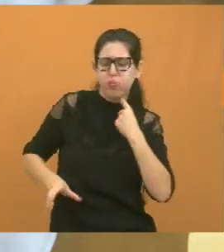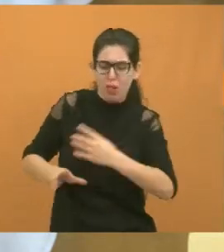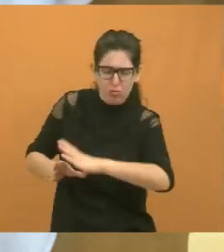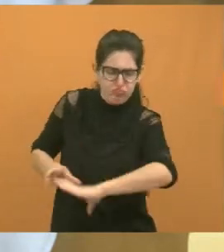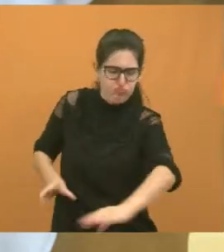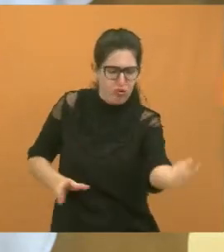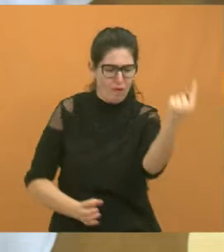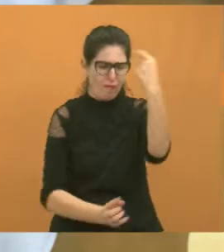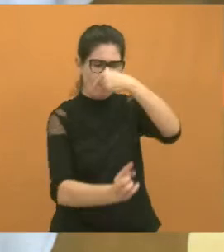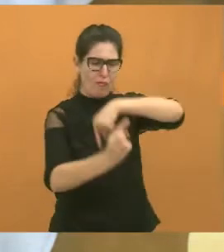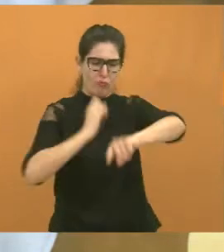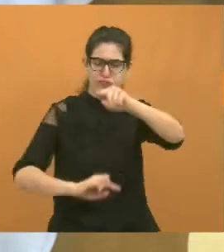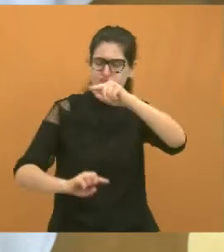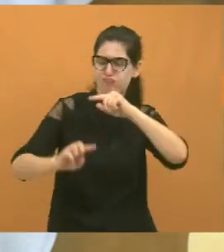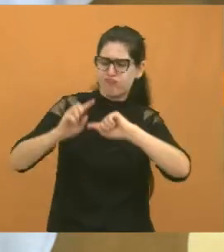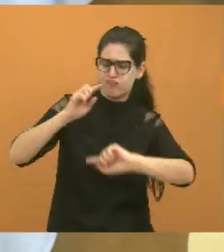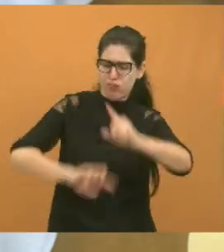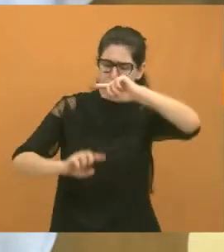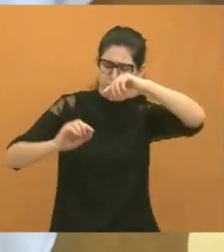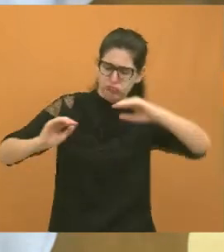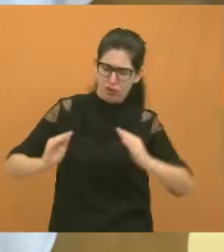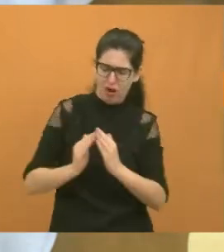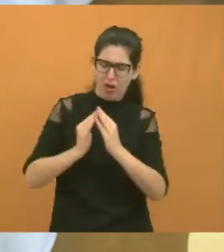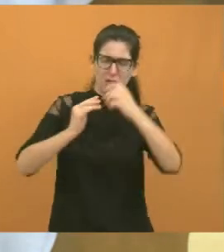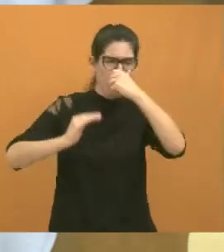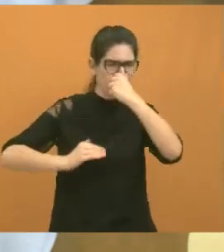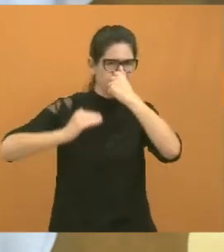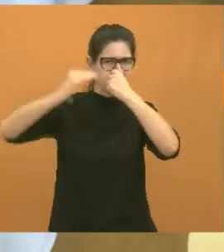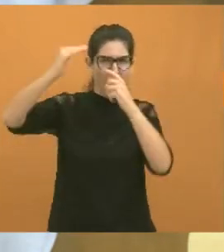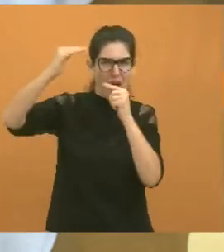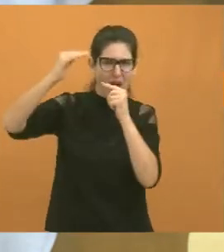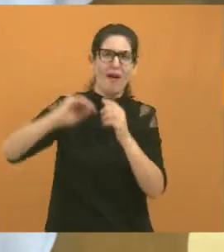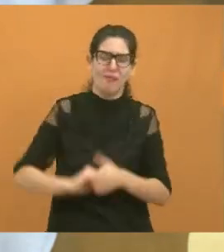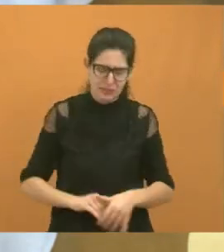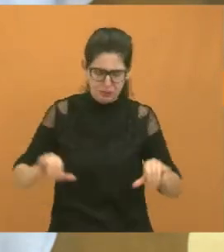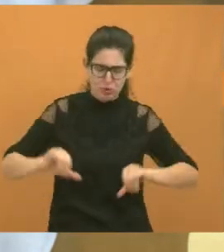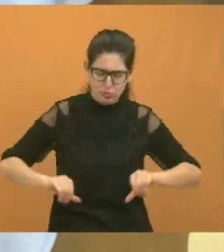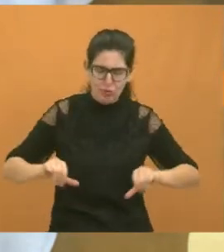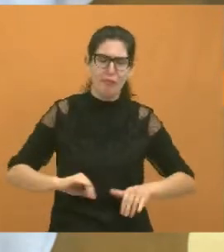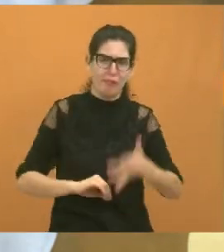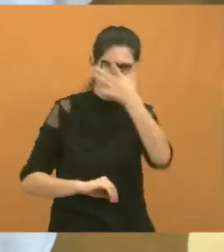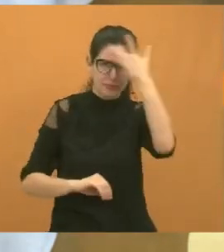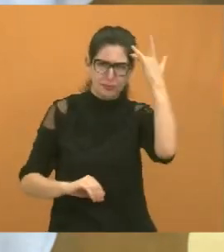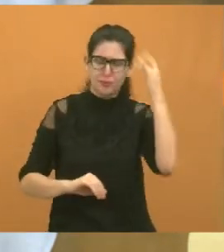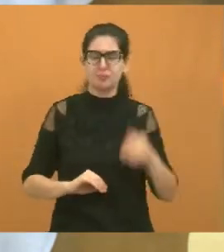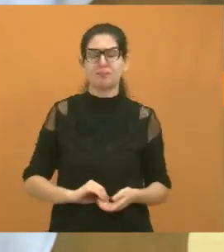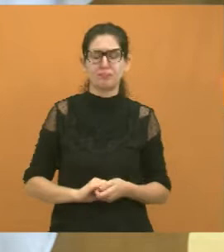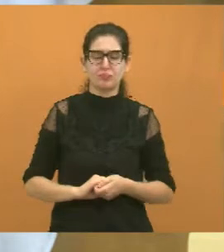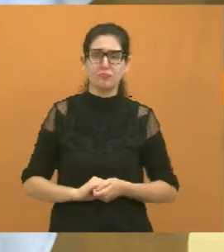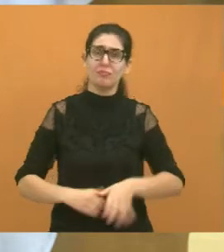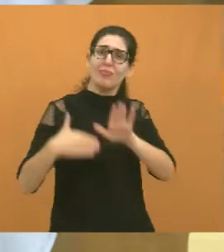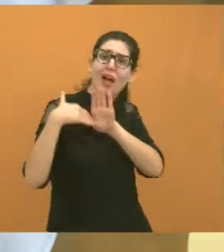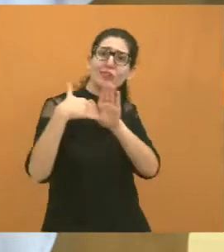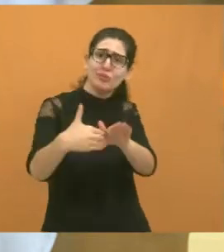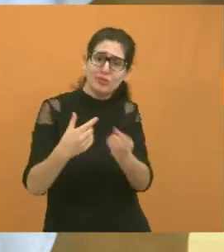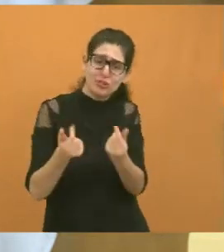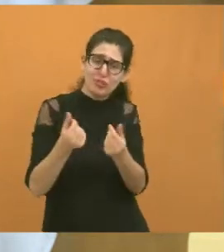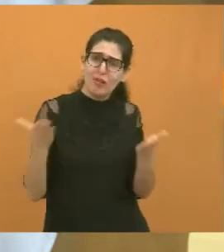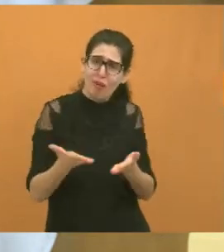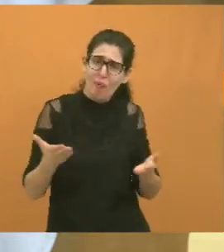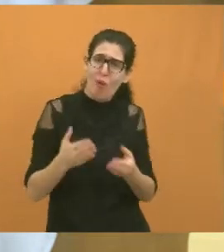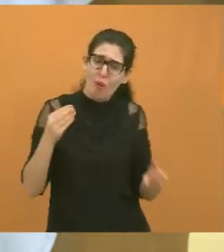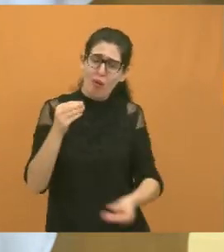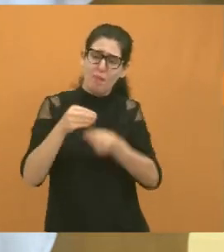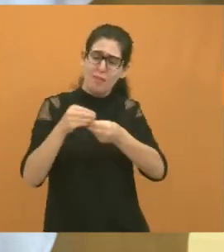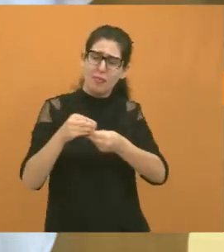né? Então, ficou aí a nossa contribuição para aquela região. Quero também